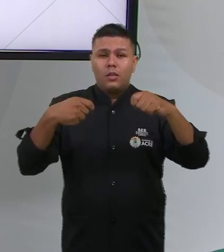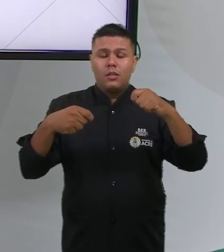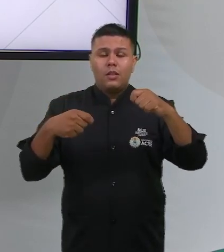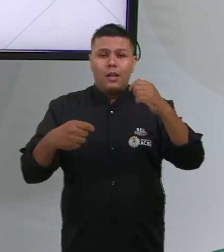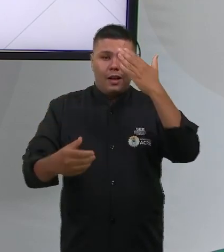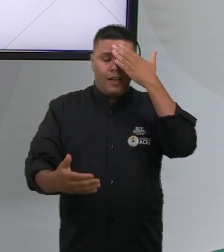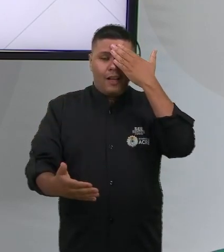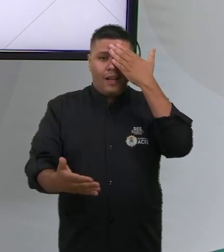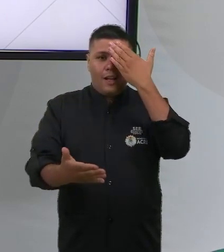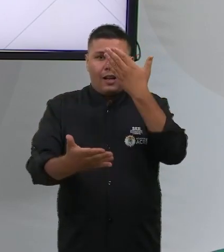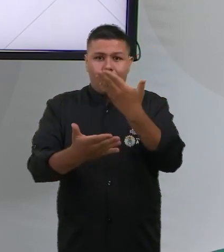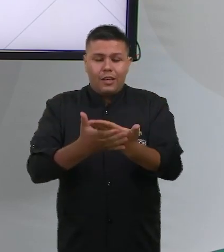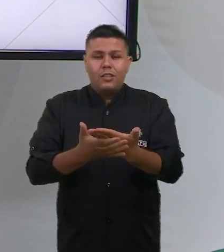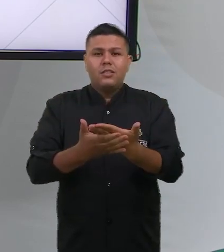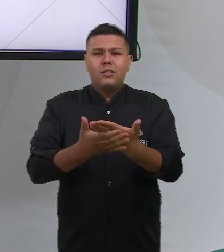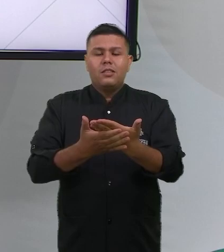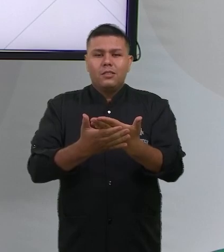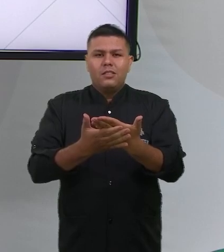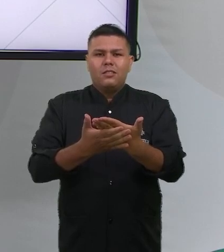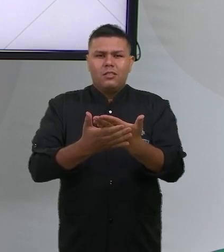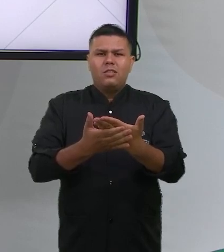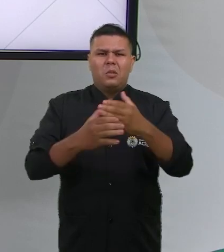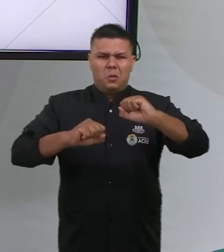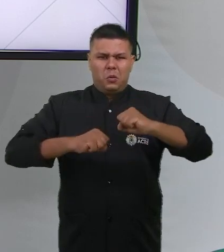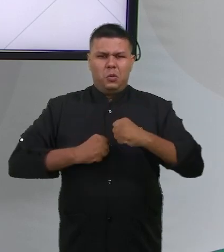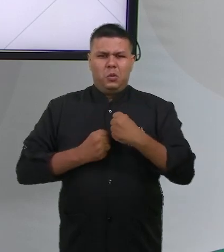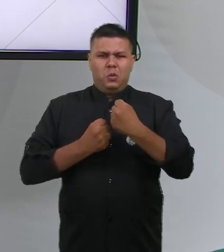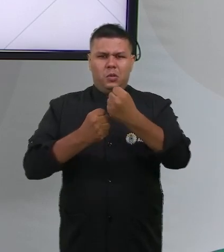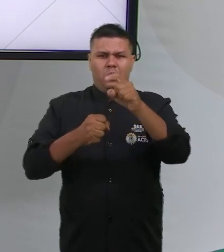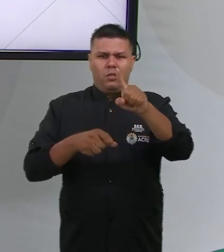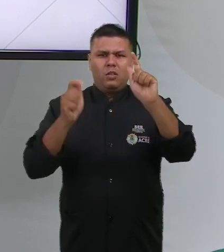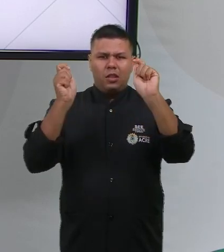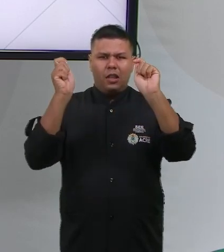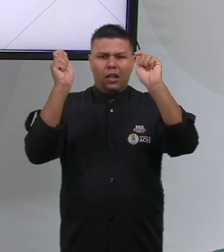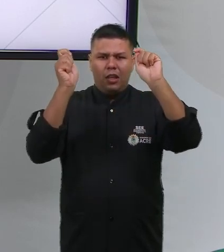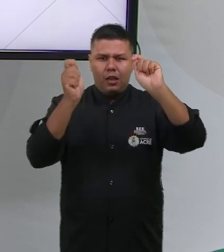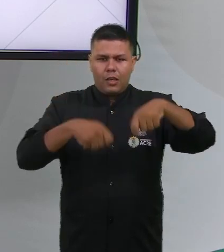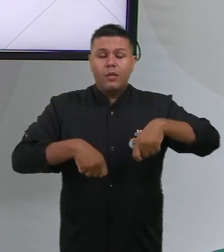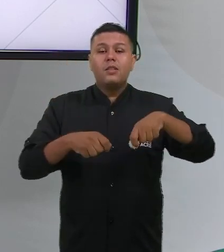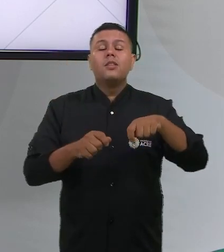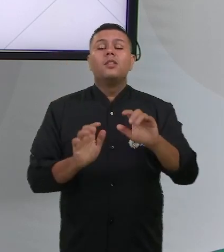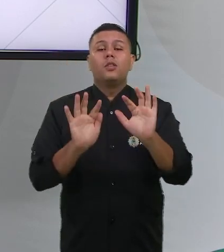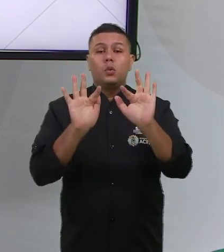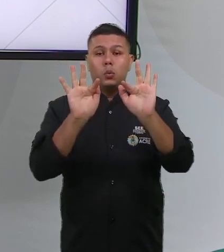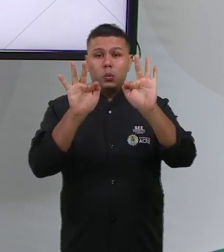ter resiliência, perdão. Então é isso, galerinha. Nós finalizamos aqui